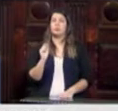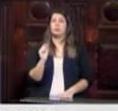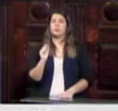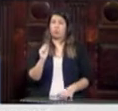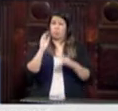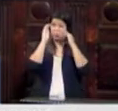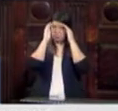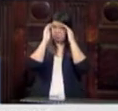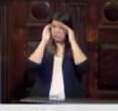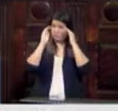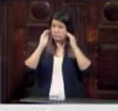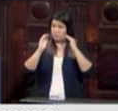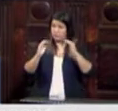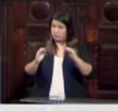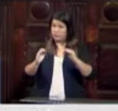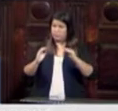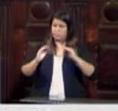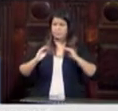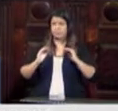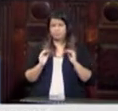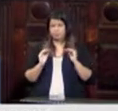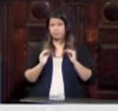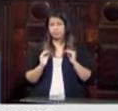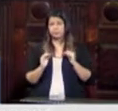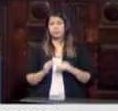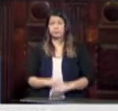o respeito um pelo outro.